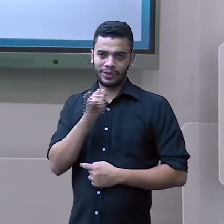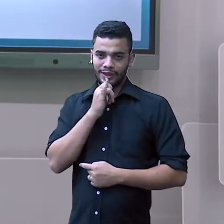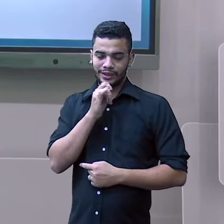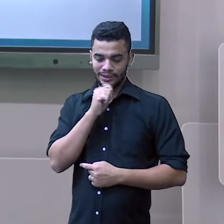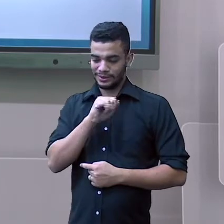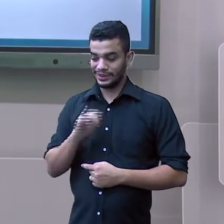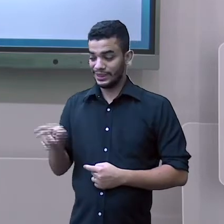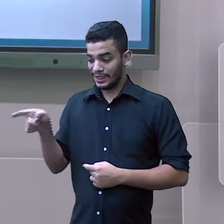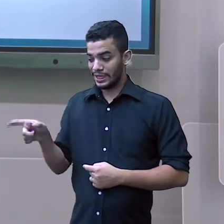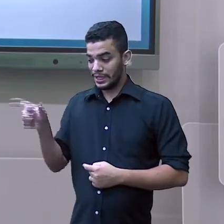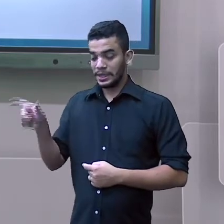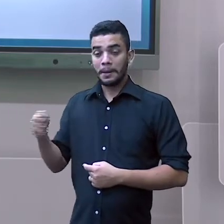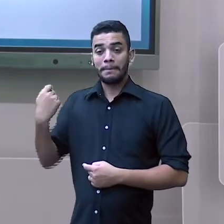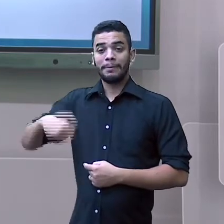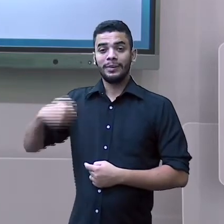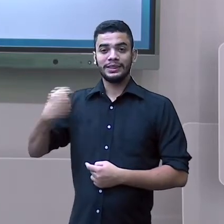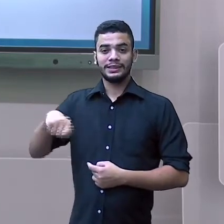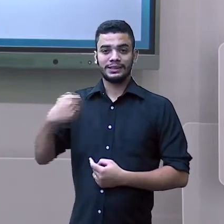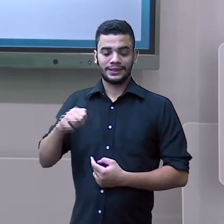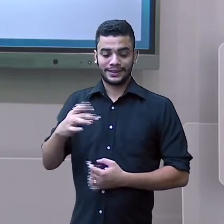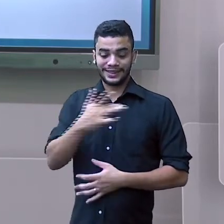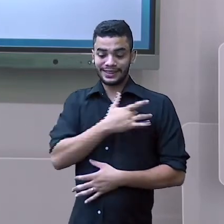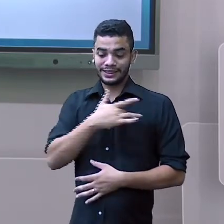aulas anteriores, né, como